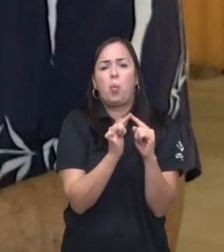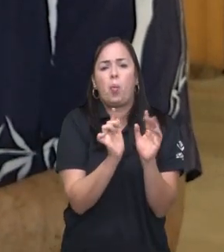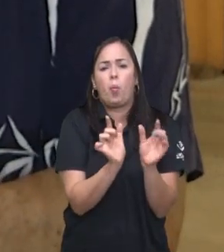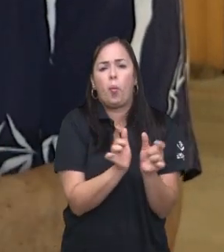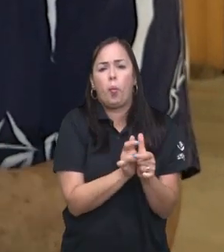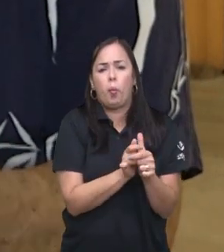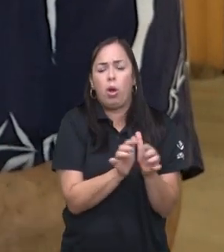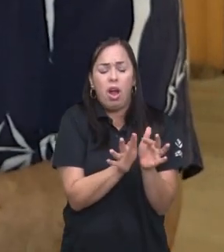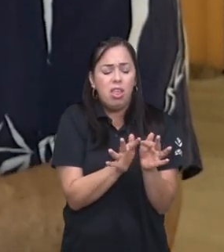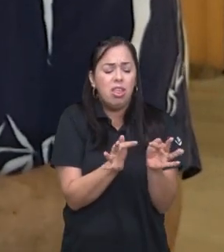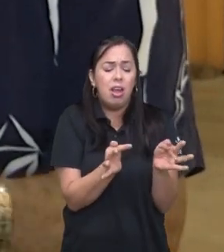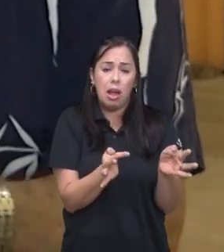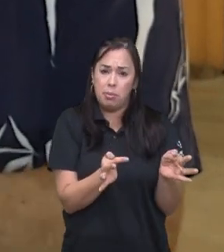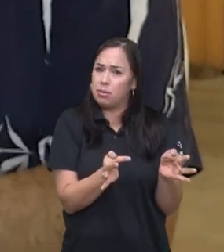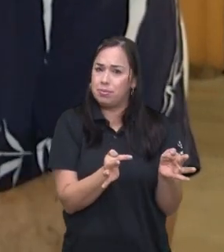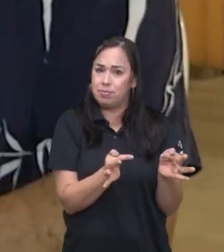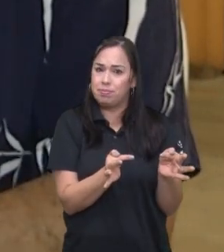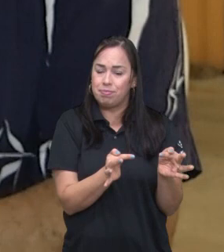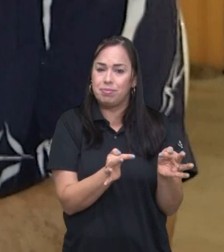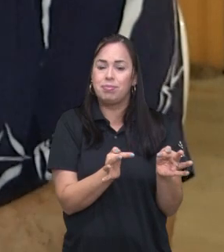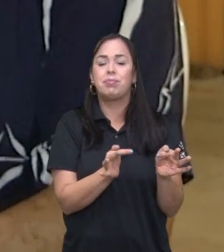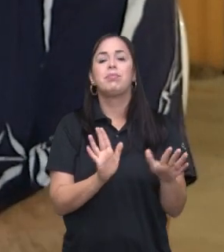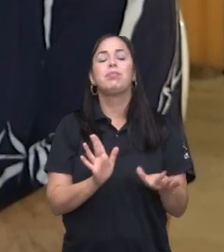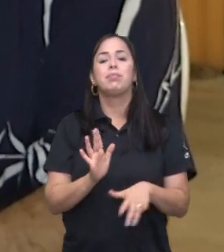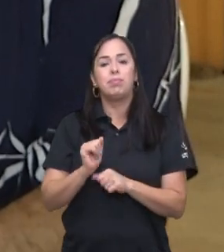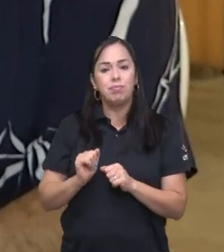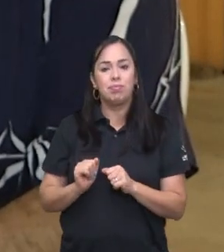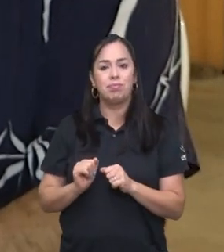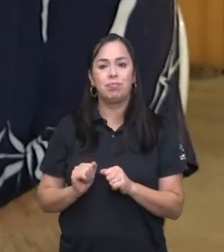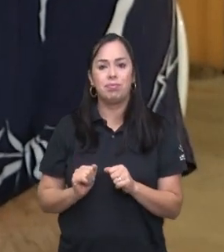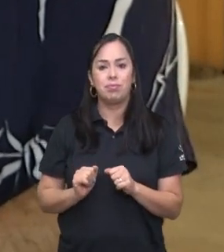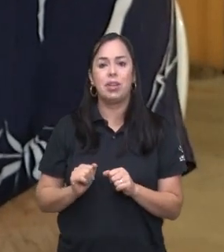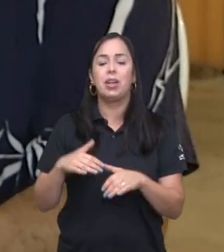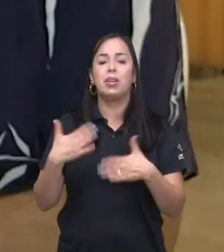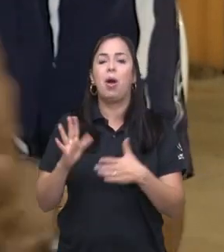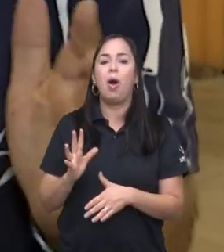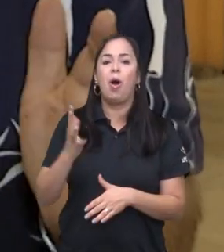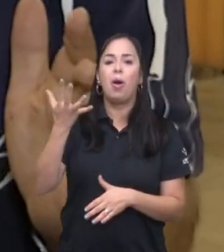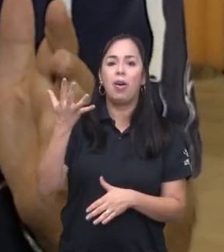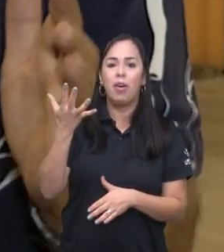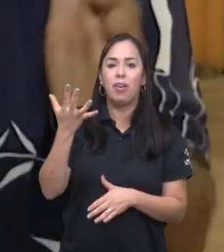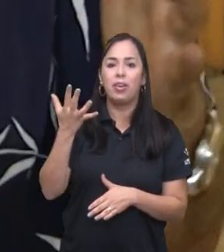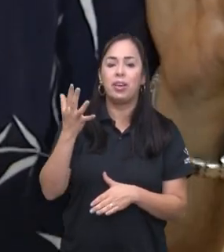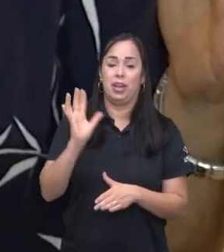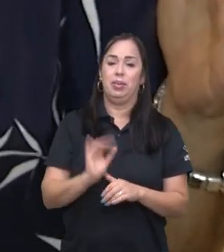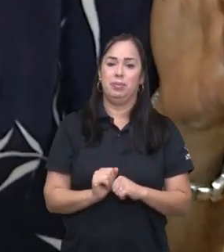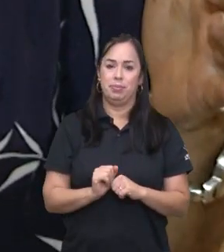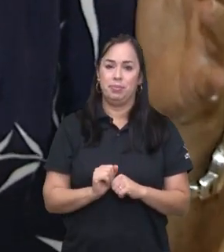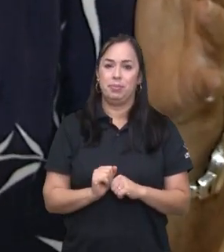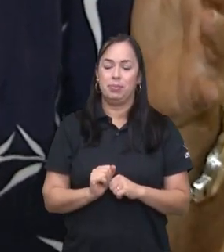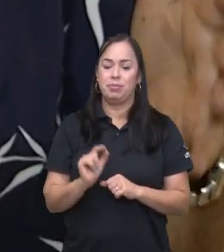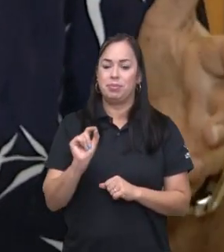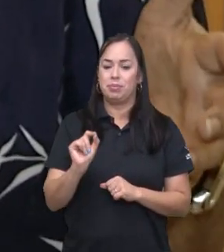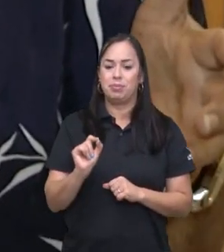pequena, né? E que não já atendia. Aí então foi onde aconteceu essa transição